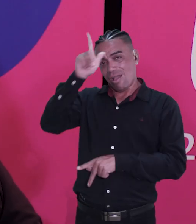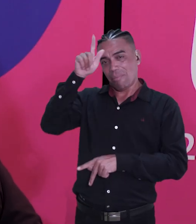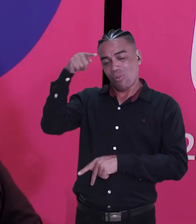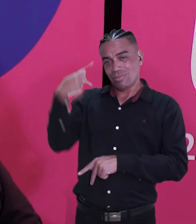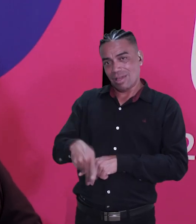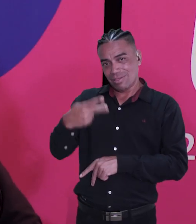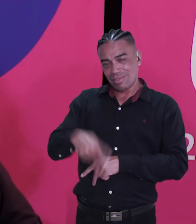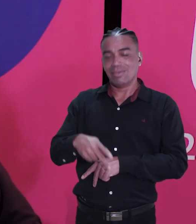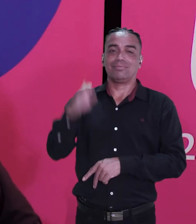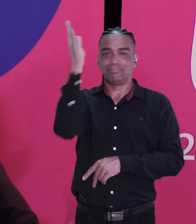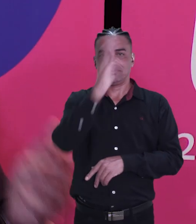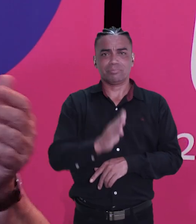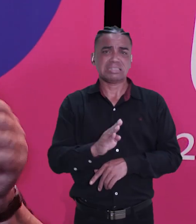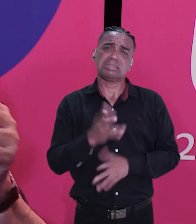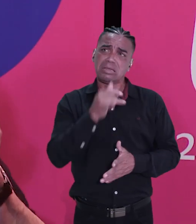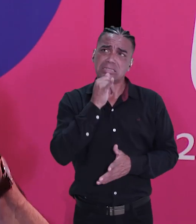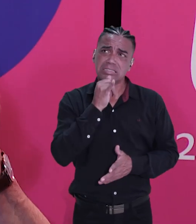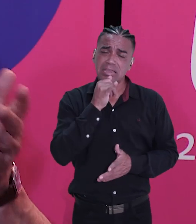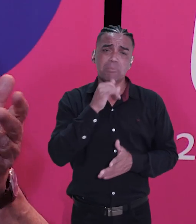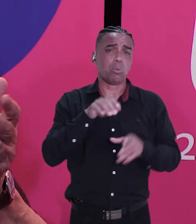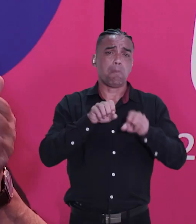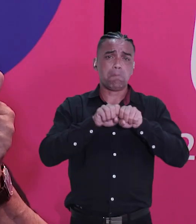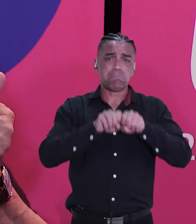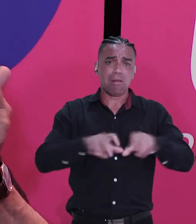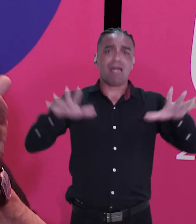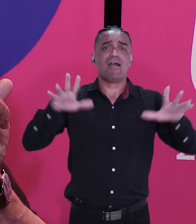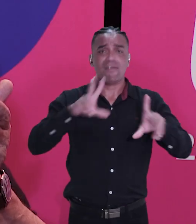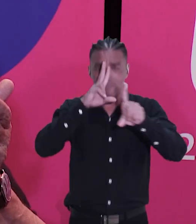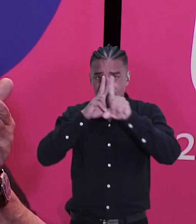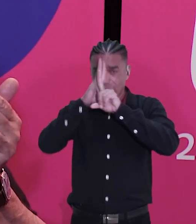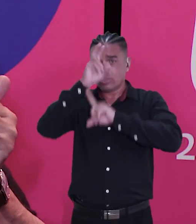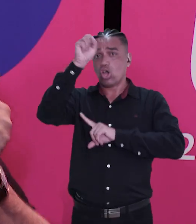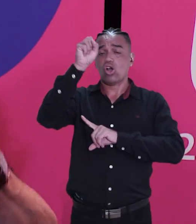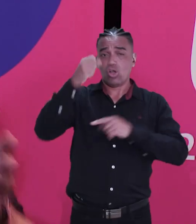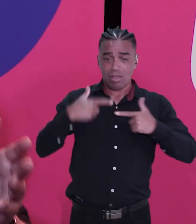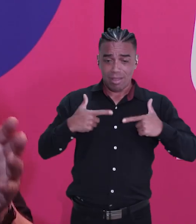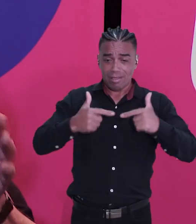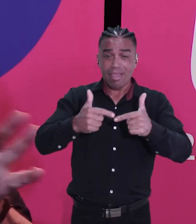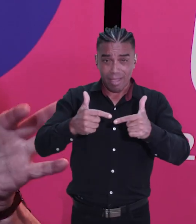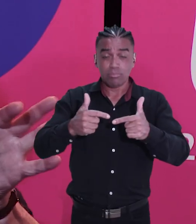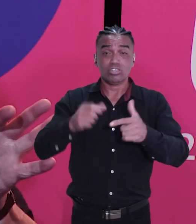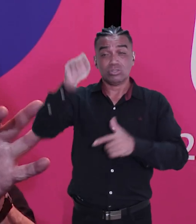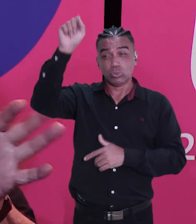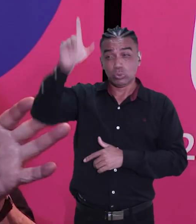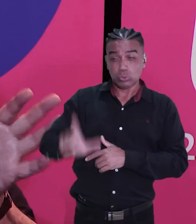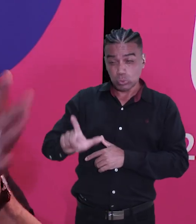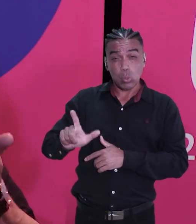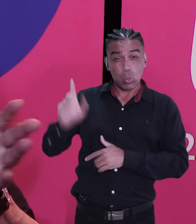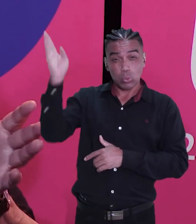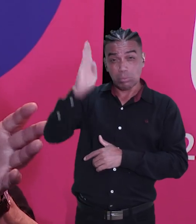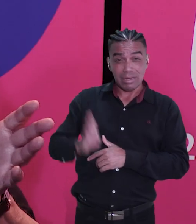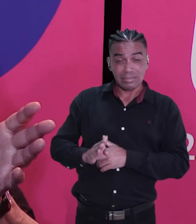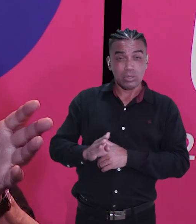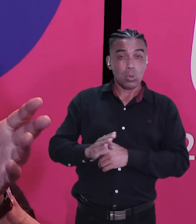muito grande da Alemanha se expandir de tal maneira com a vitória na guerra que poderia tomar todo o sul do Brasil,